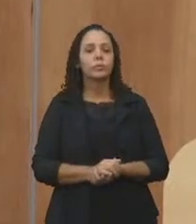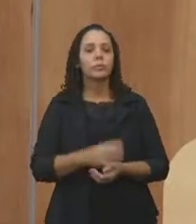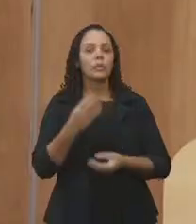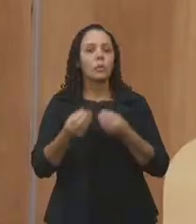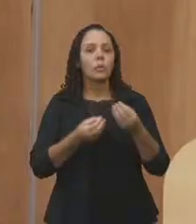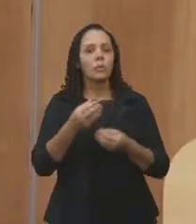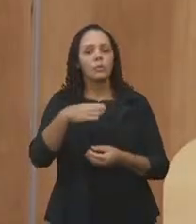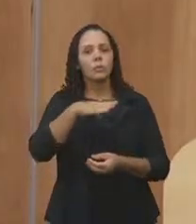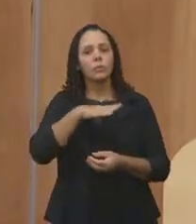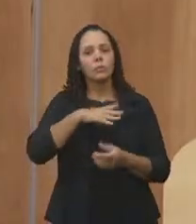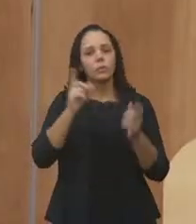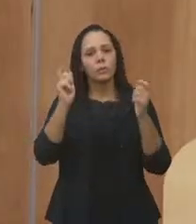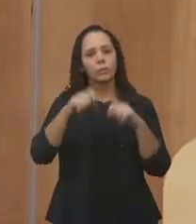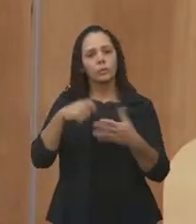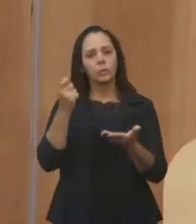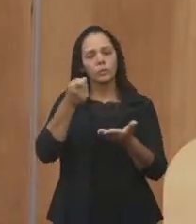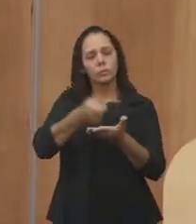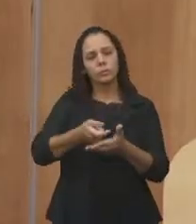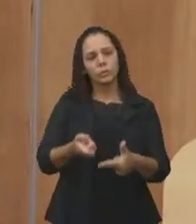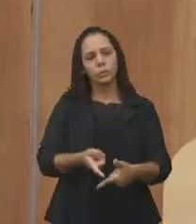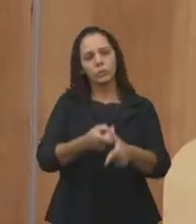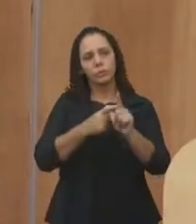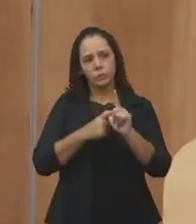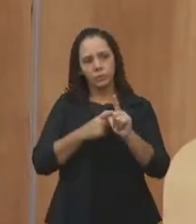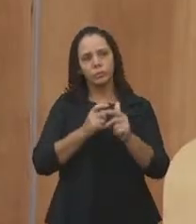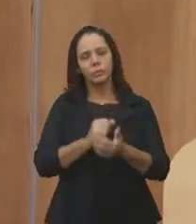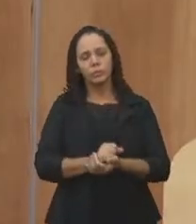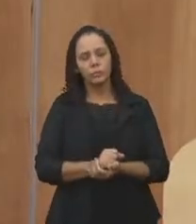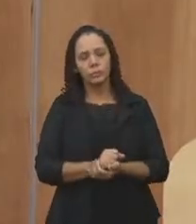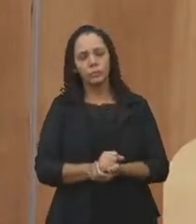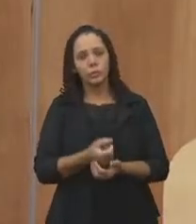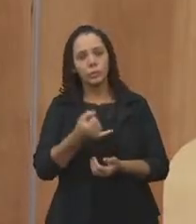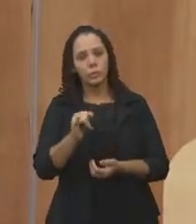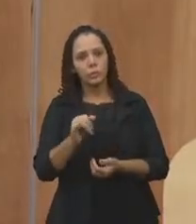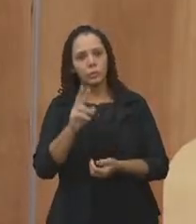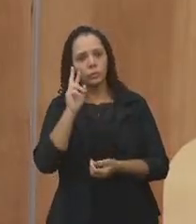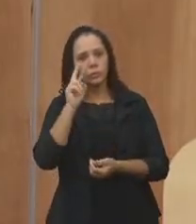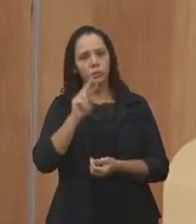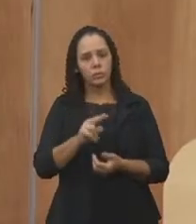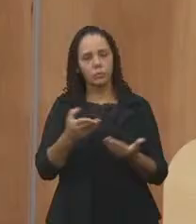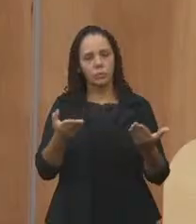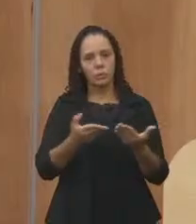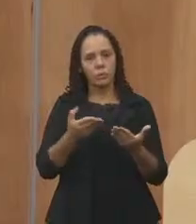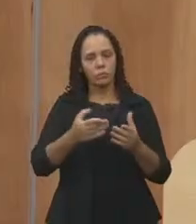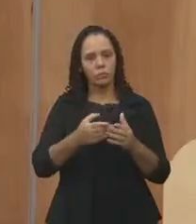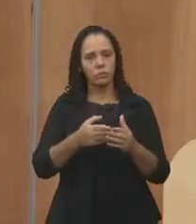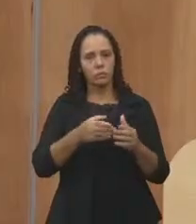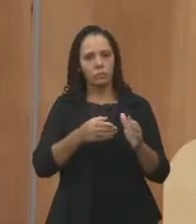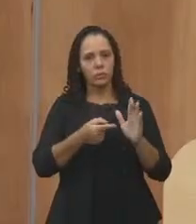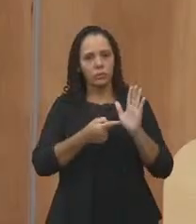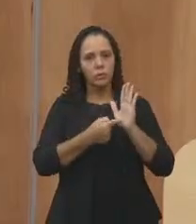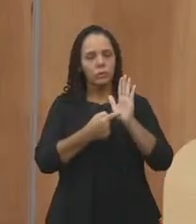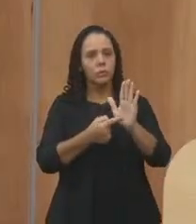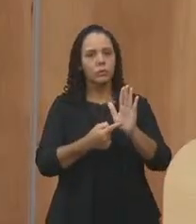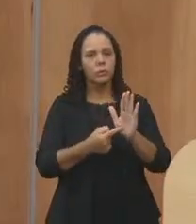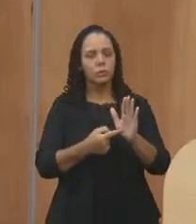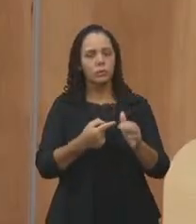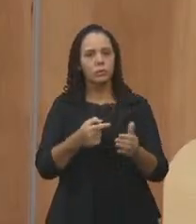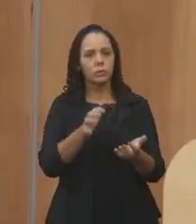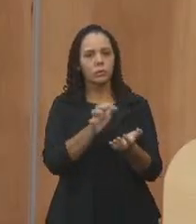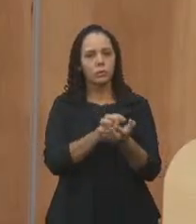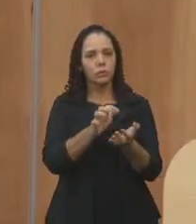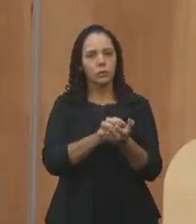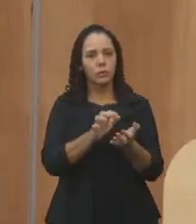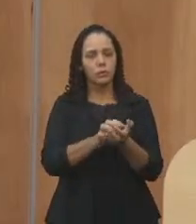suas dívidas e com as suas obrigações. Hoje, se você for ver no Tesouro Transparente, que é onde divulga as notas, Jacareí é nota B,